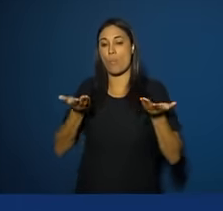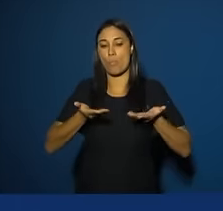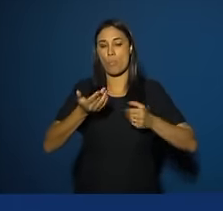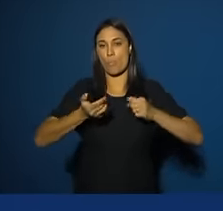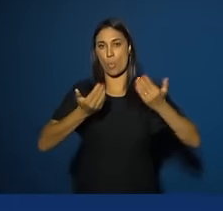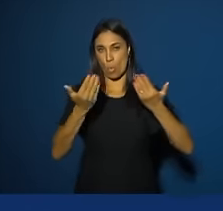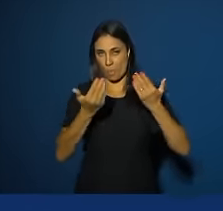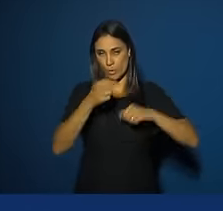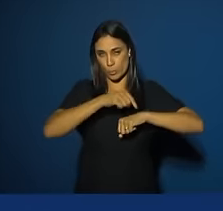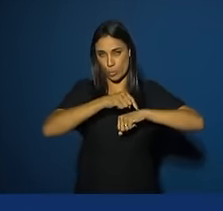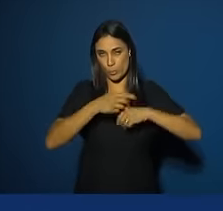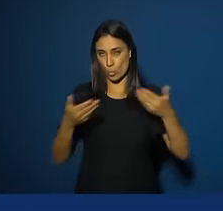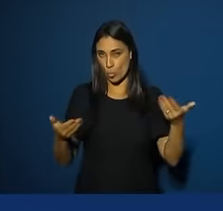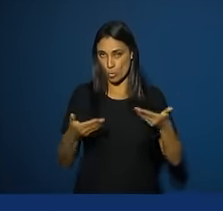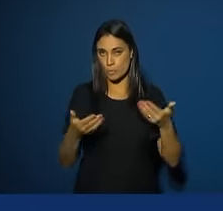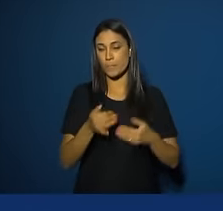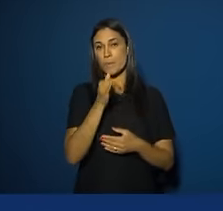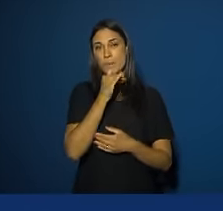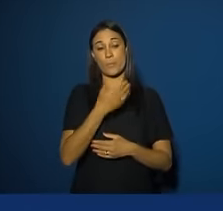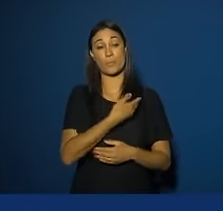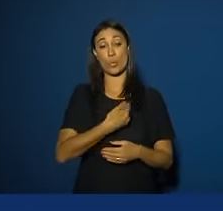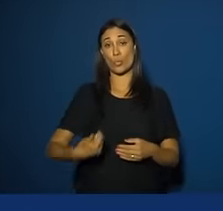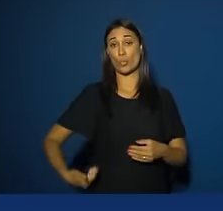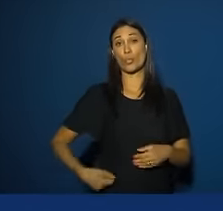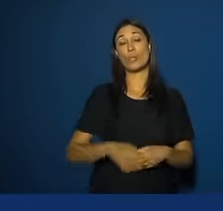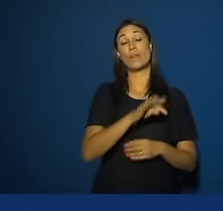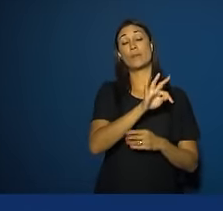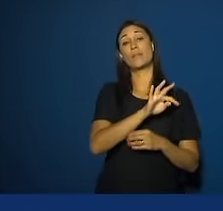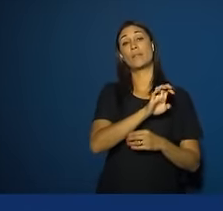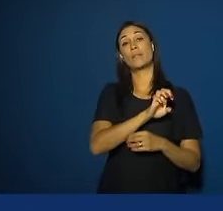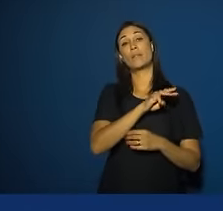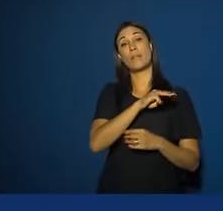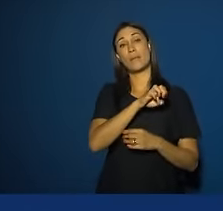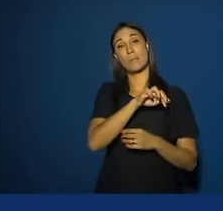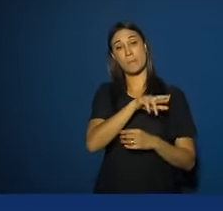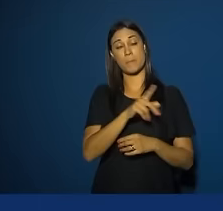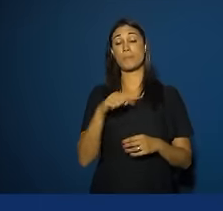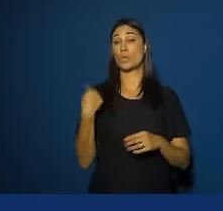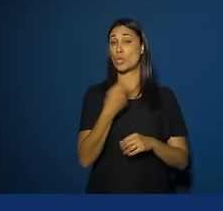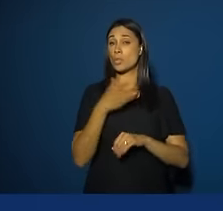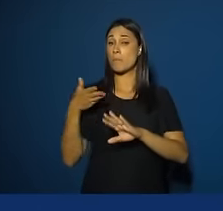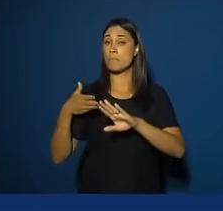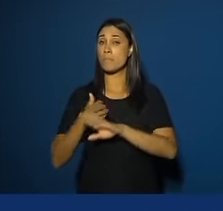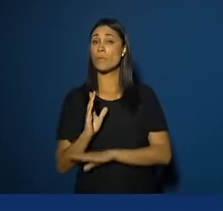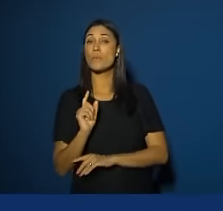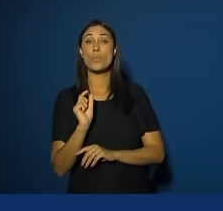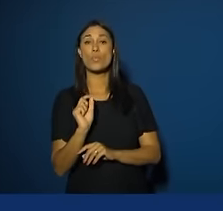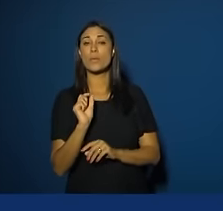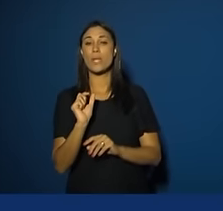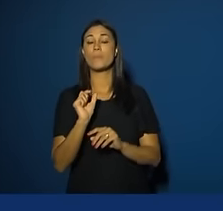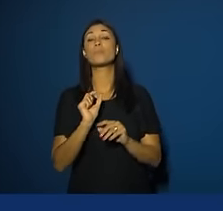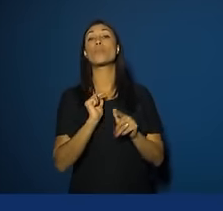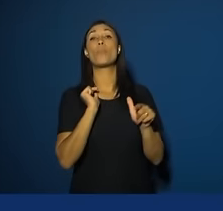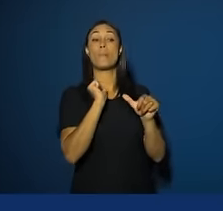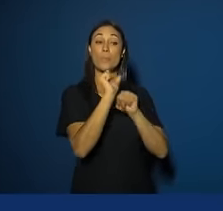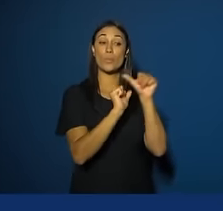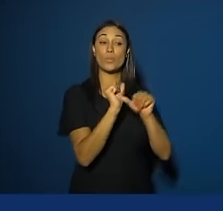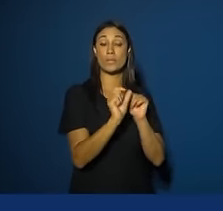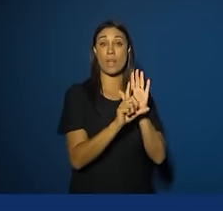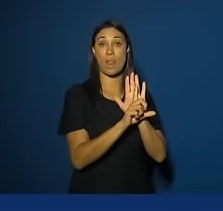corrente durante o governo do presidente temer nós aprovamos uma uma reforma